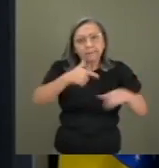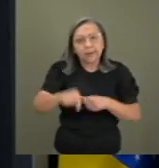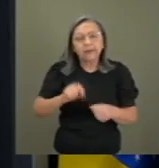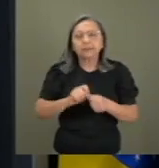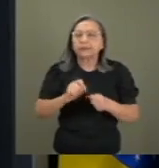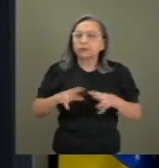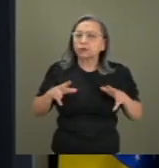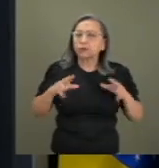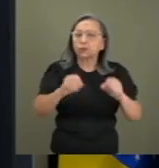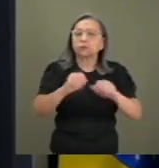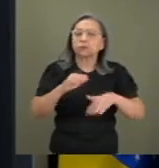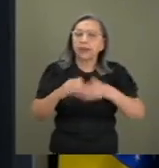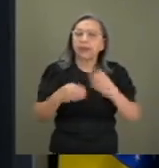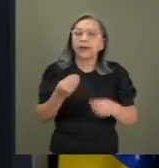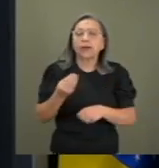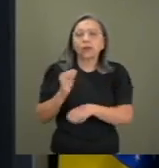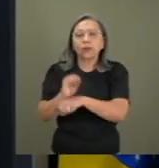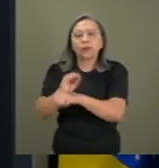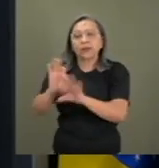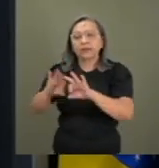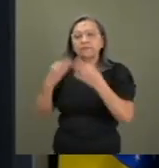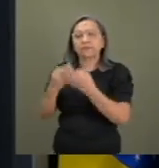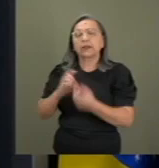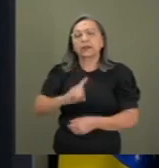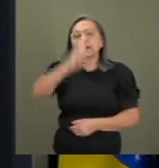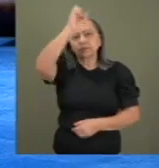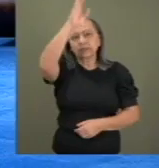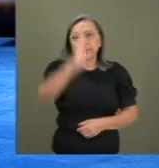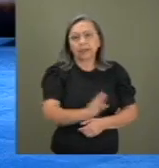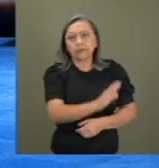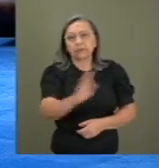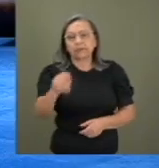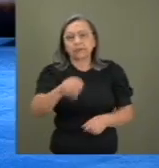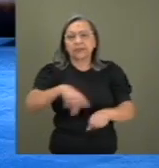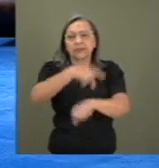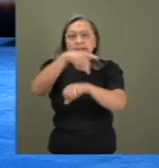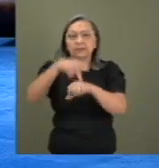faz tudo para levar o seu sustento. Deus abençoe essa nação. Muito obrigado, senhor presidente. Obrigado, senador.